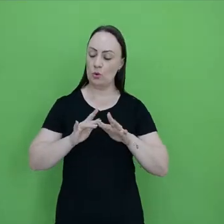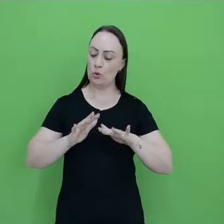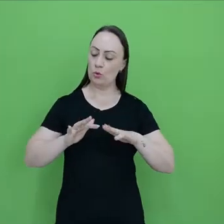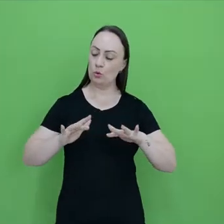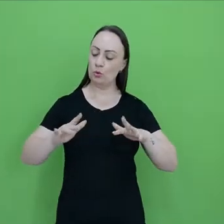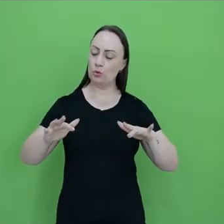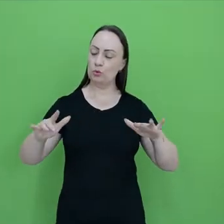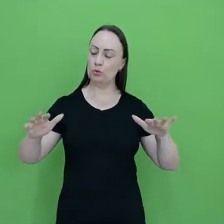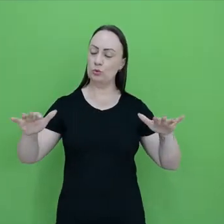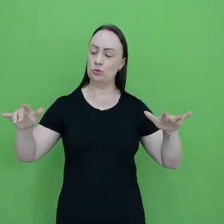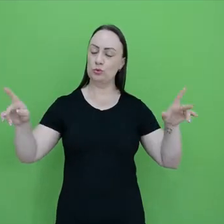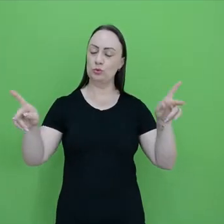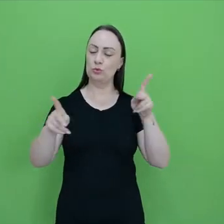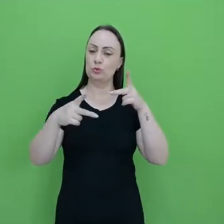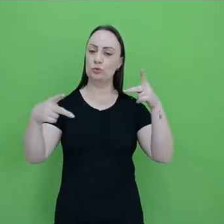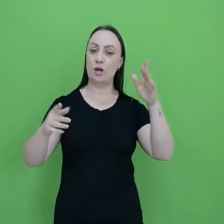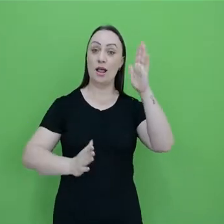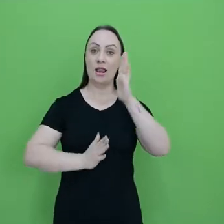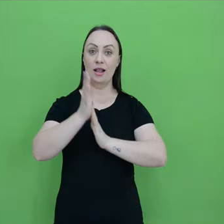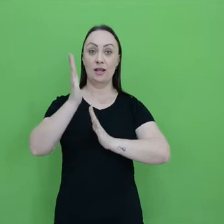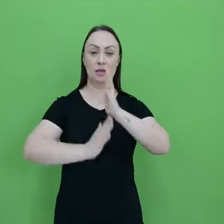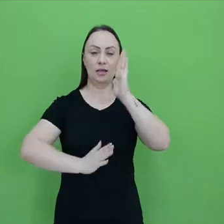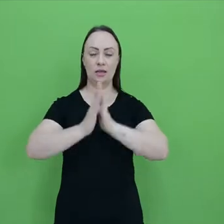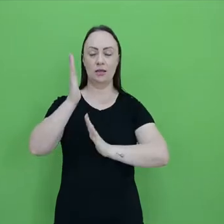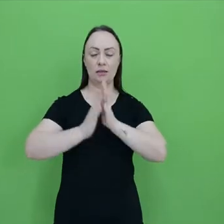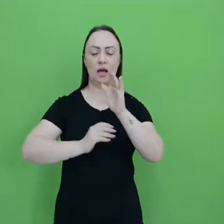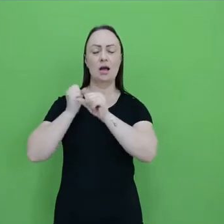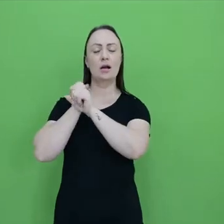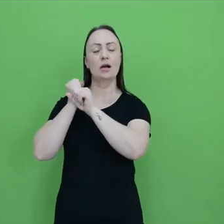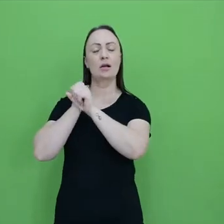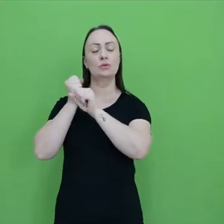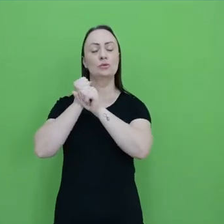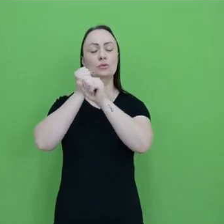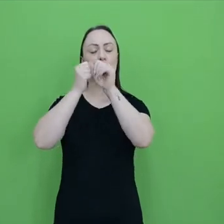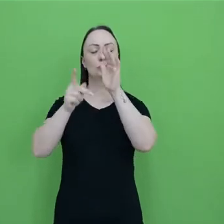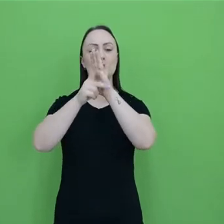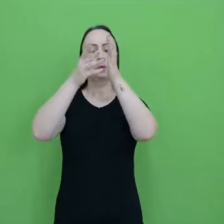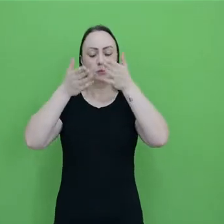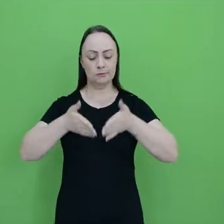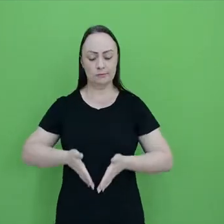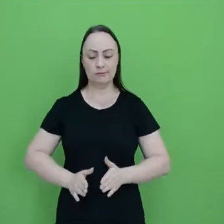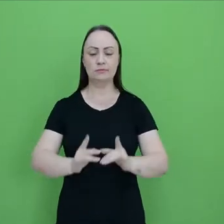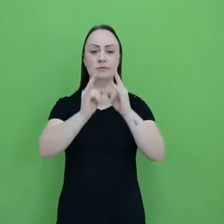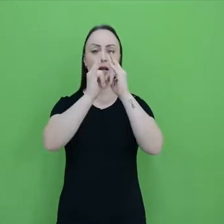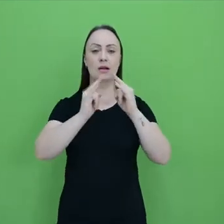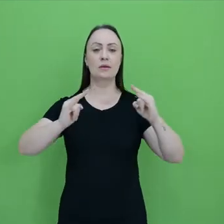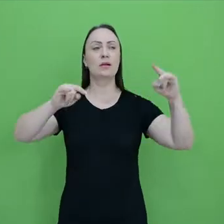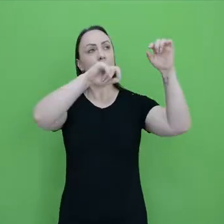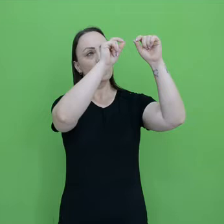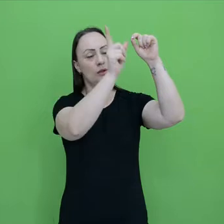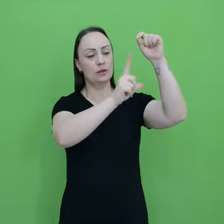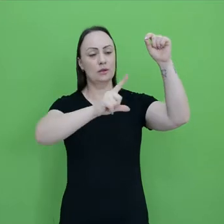Espalhou-se como areia ao vento essa lenda milenar. Nascido num acampamento, numa noite